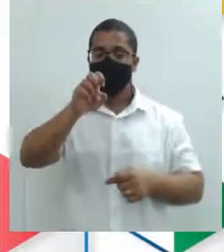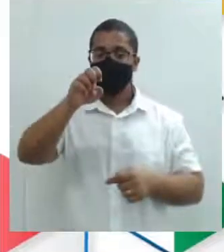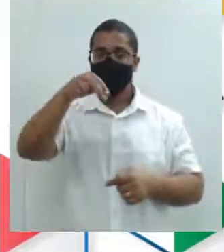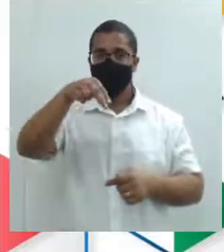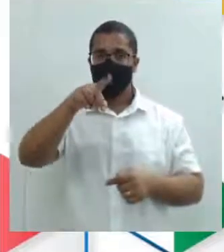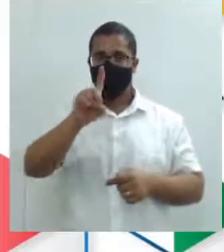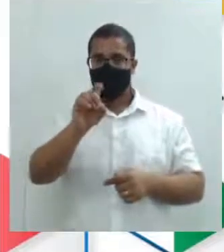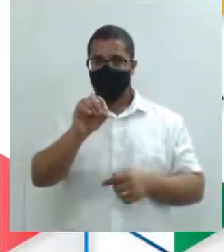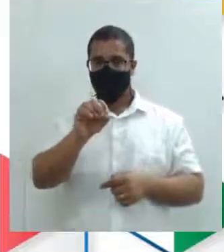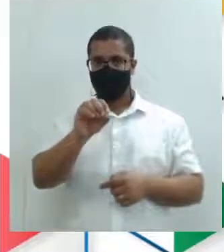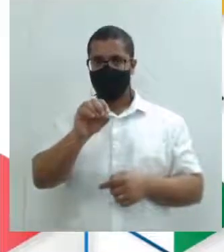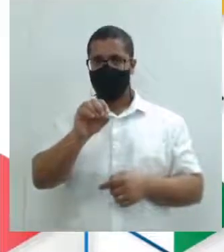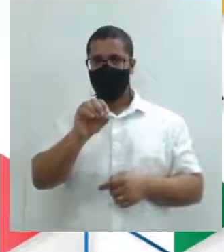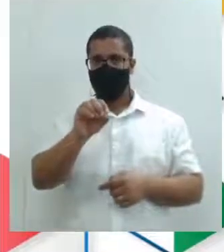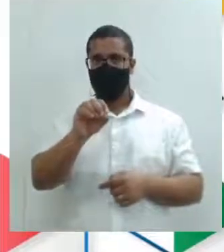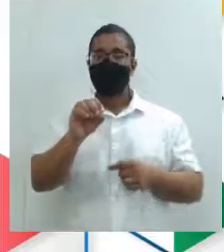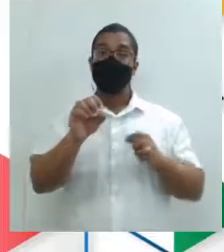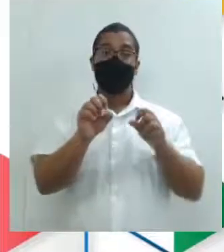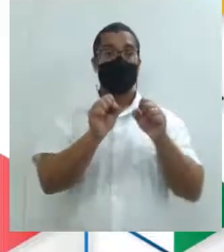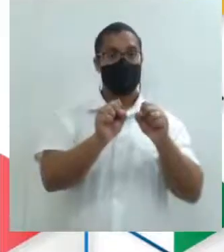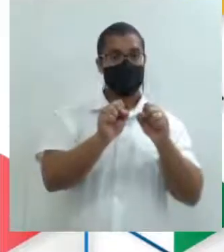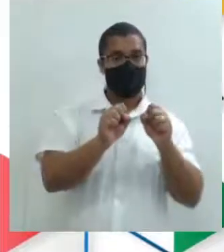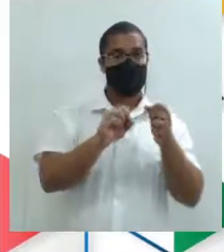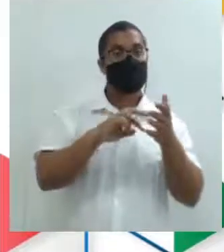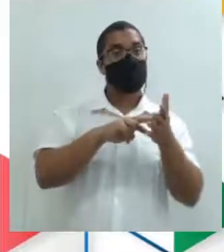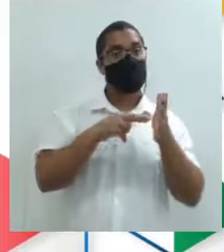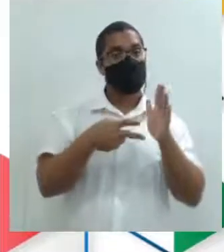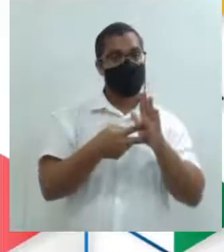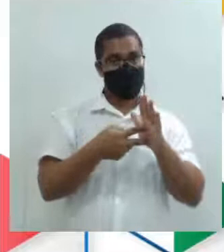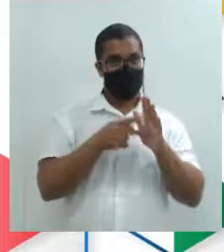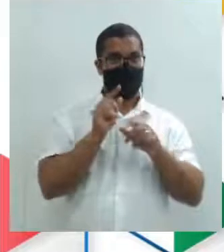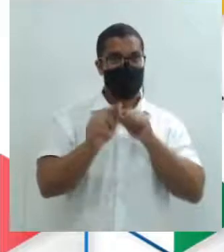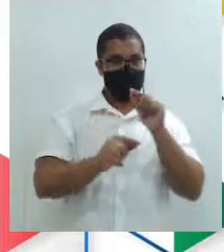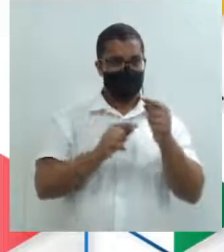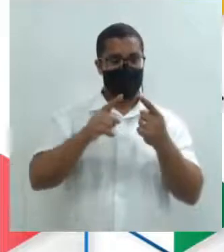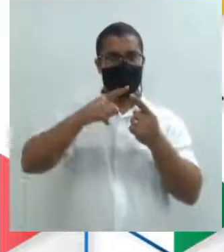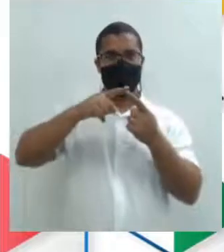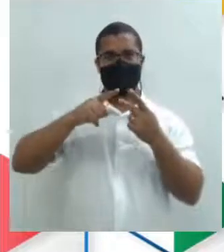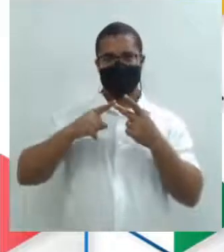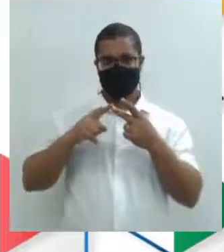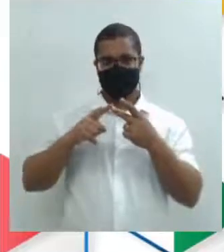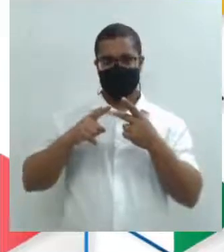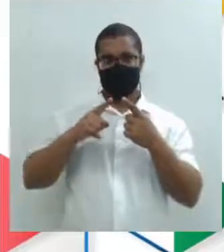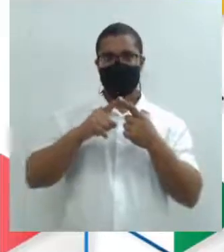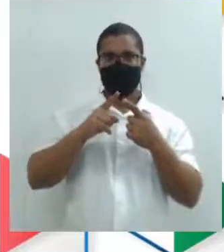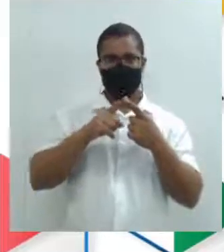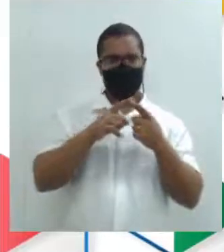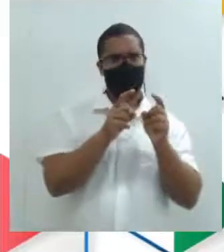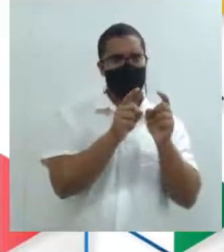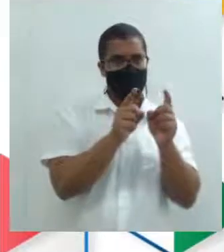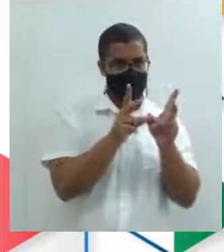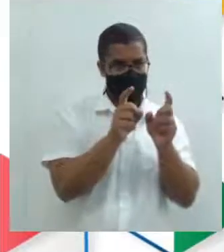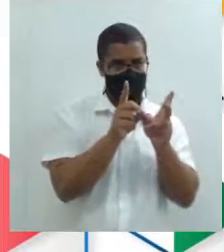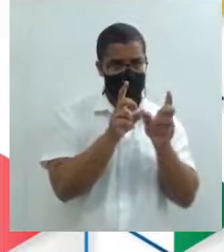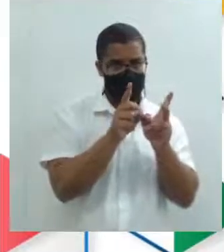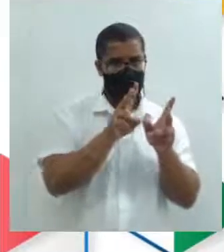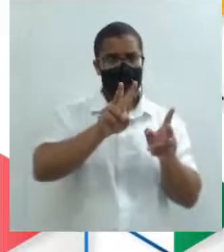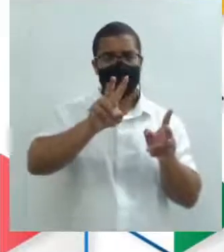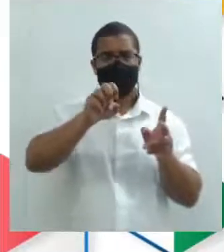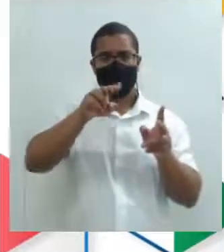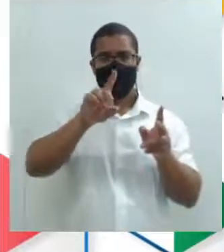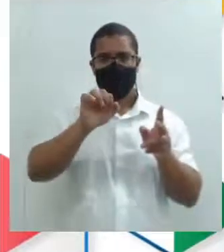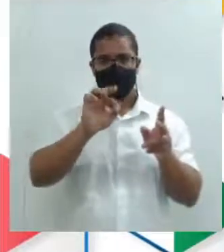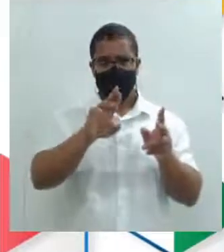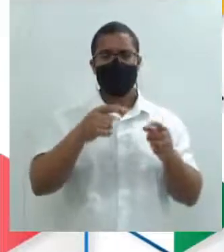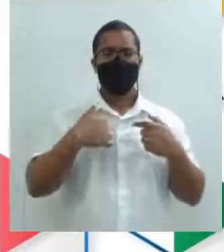verbal vendo, que tanto pode significar, tanto pode ter o sentido do verbo vender, eu